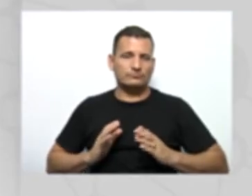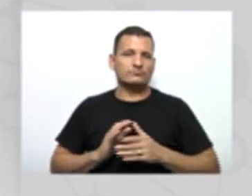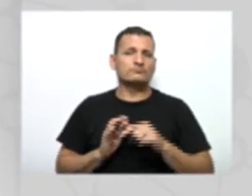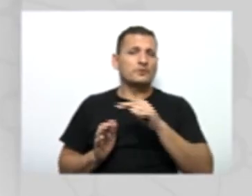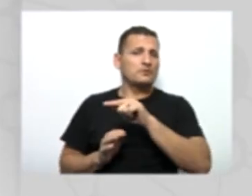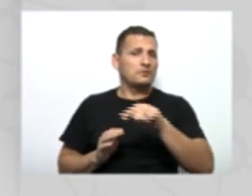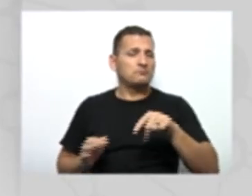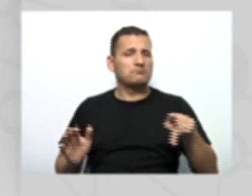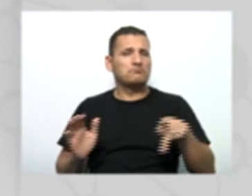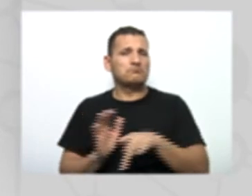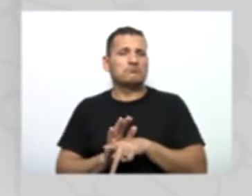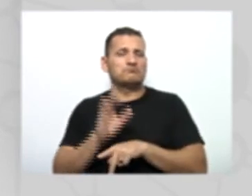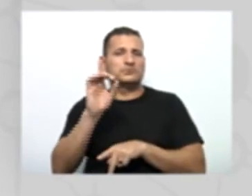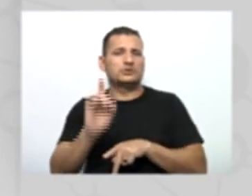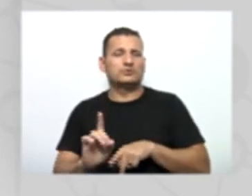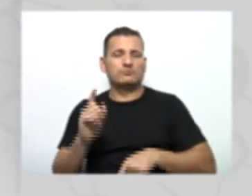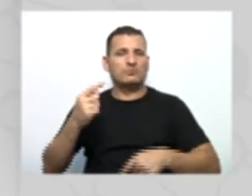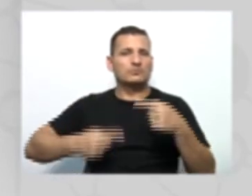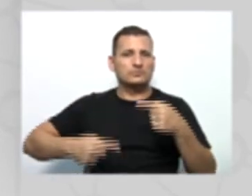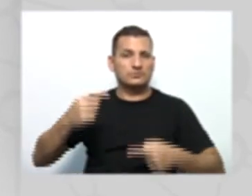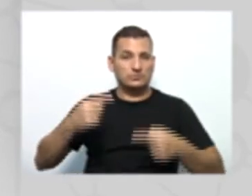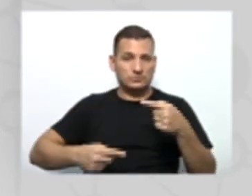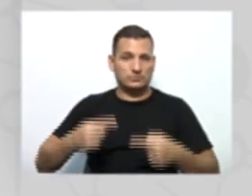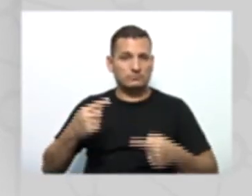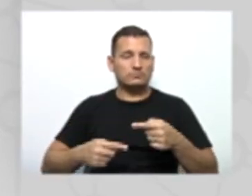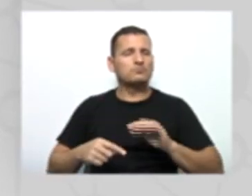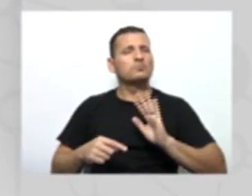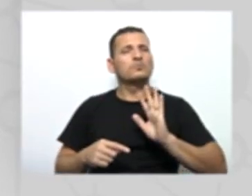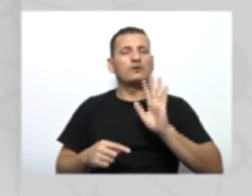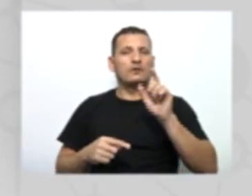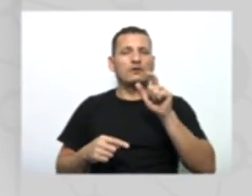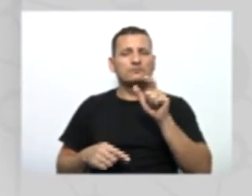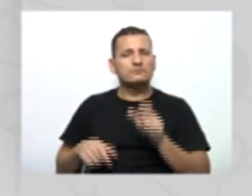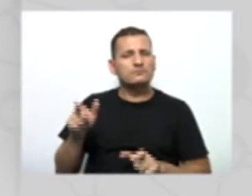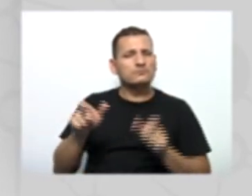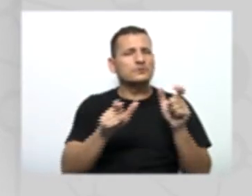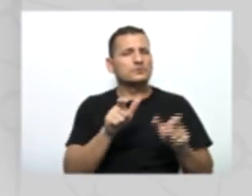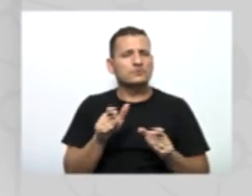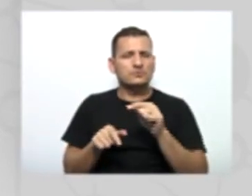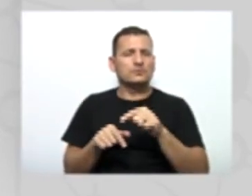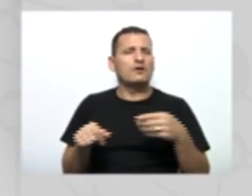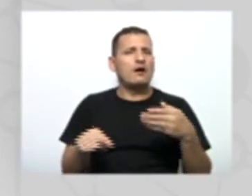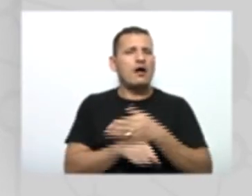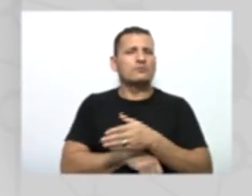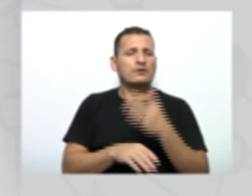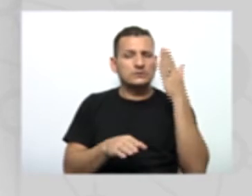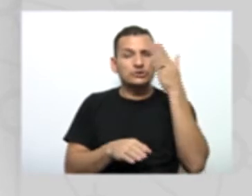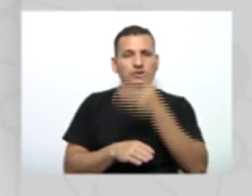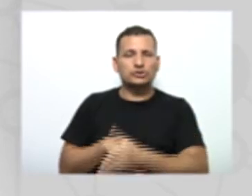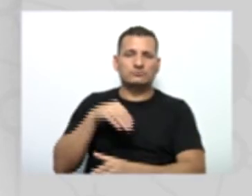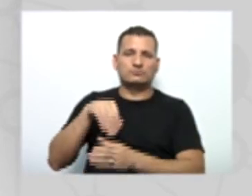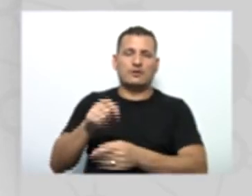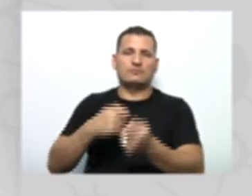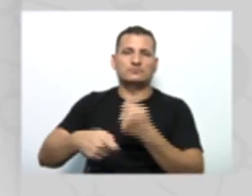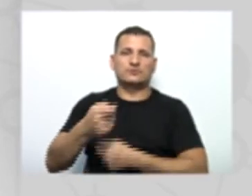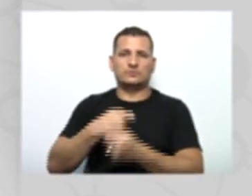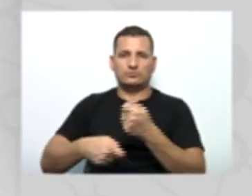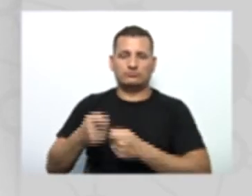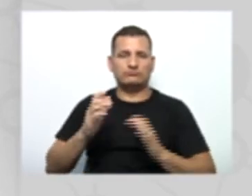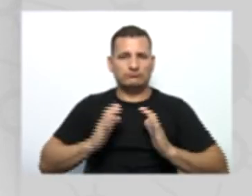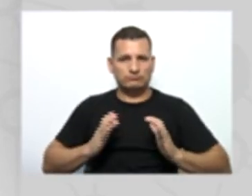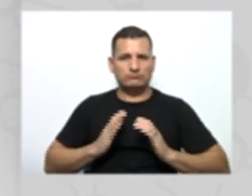direitos políticos, portanto, são aqueles homens que atuavam diretamente na administração da cidade, não só